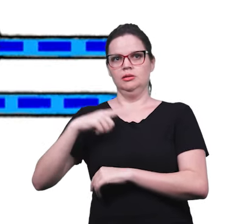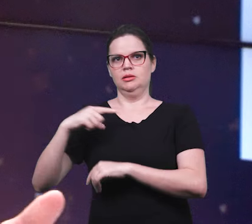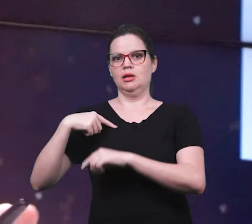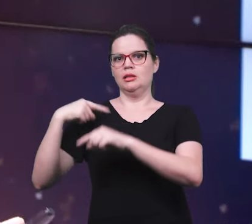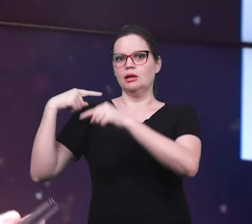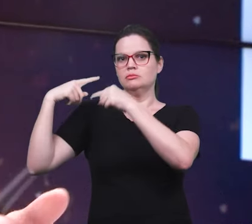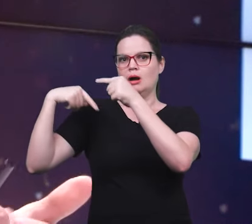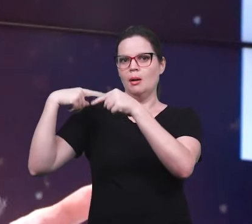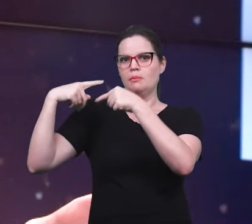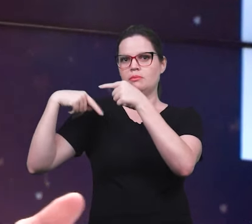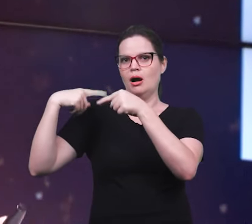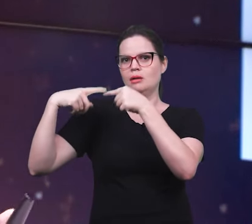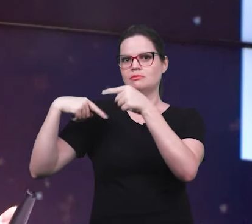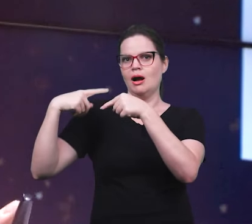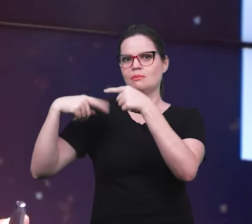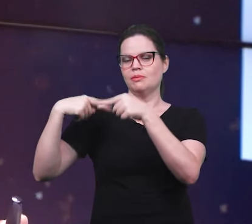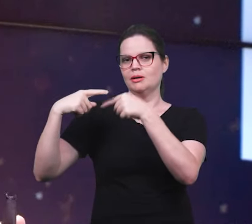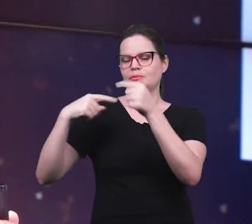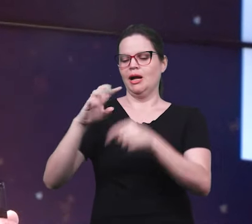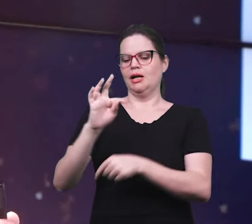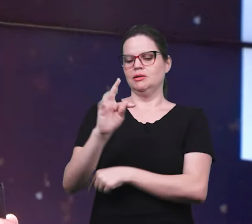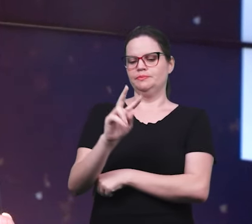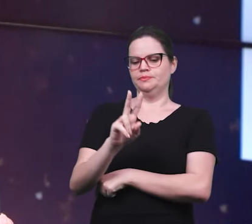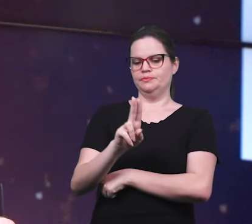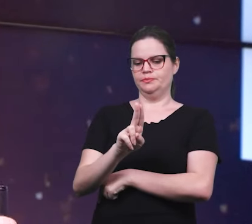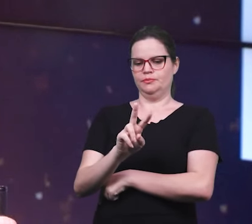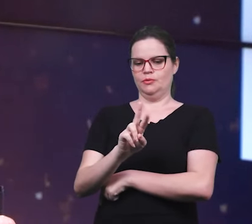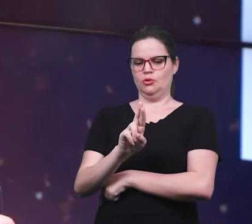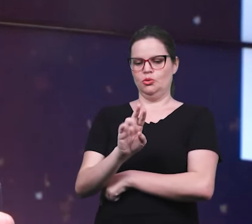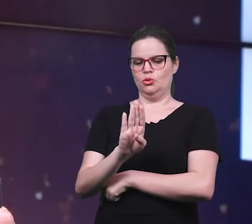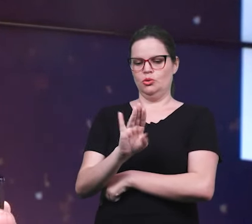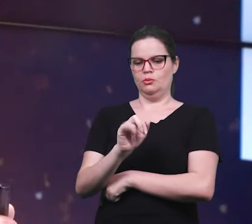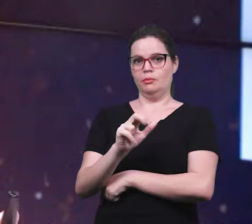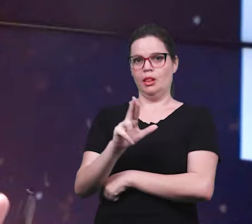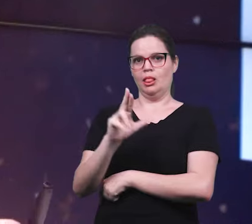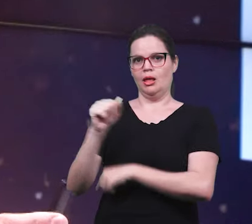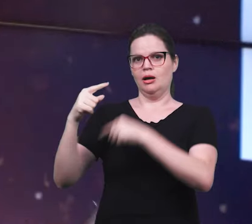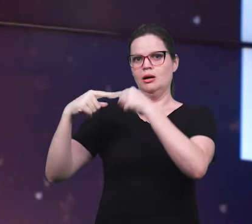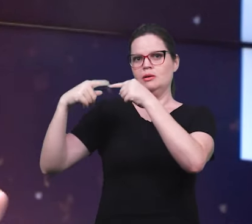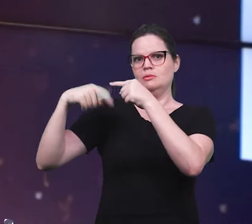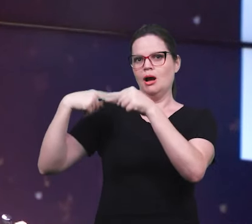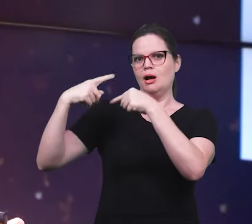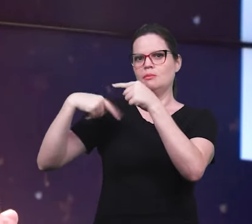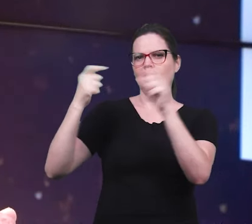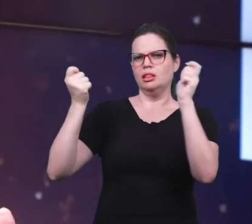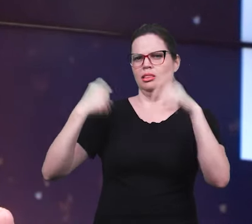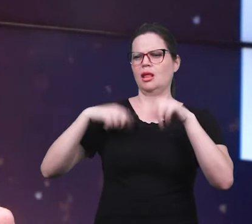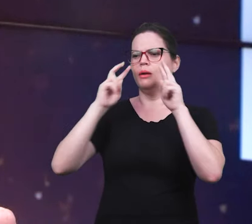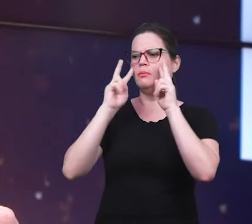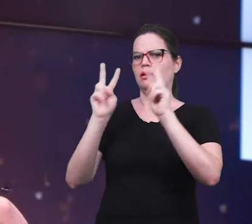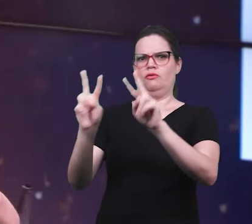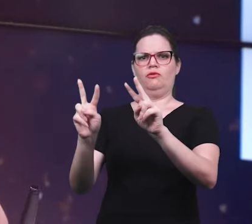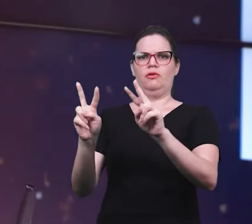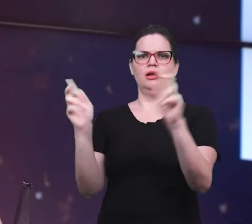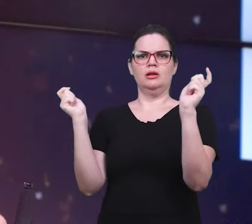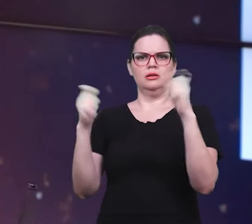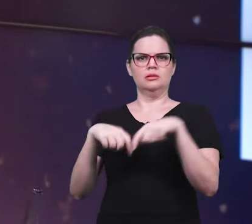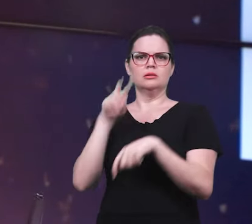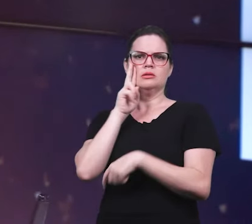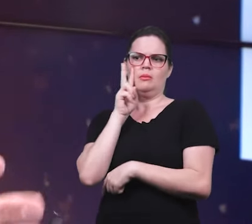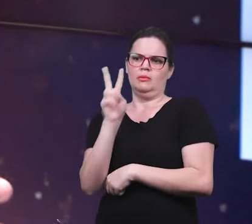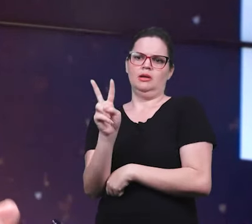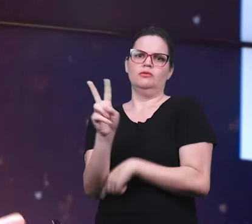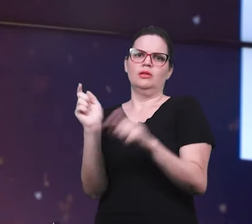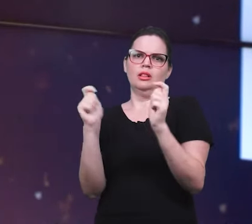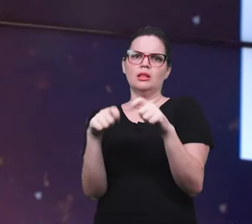podemos ver, podemos visualizar esse movimento mecânico. Porém, a energia elétrica que sai nos terminais ali do